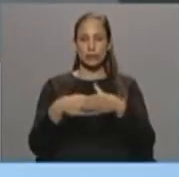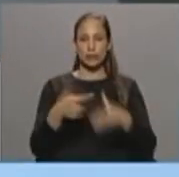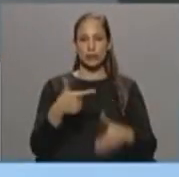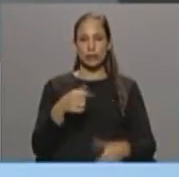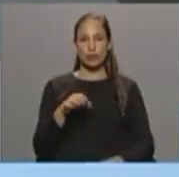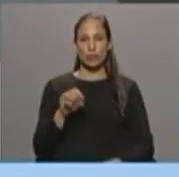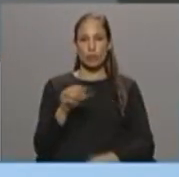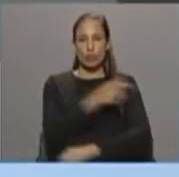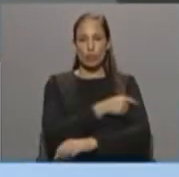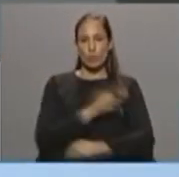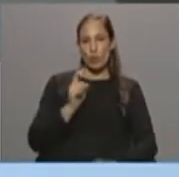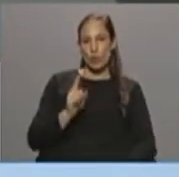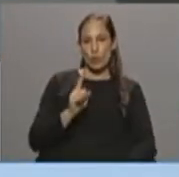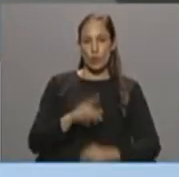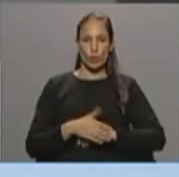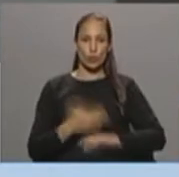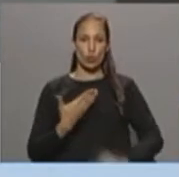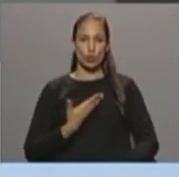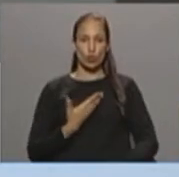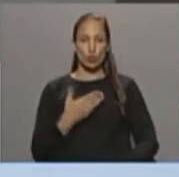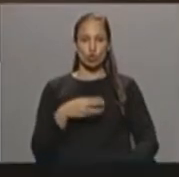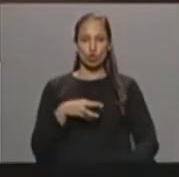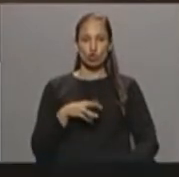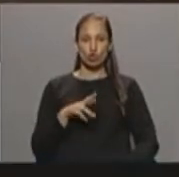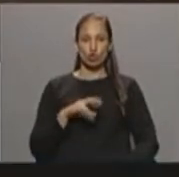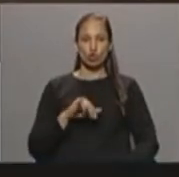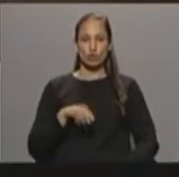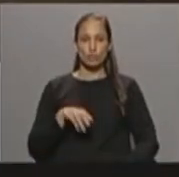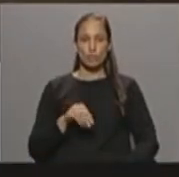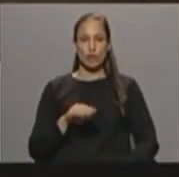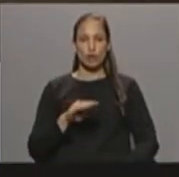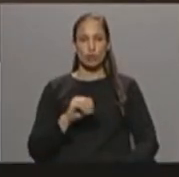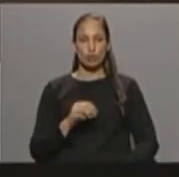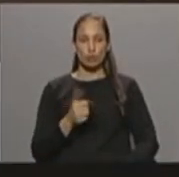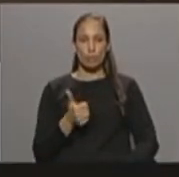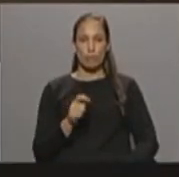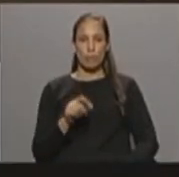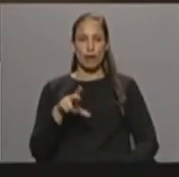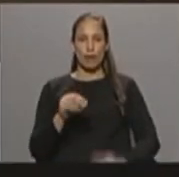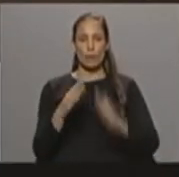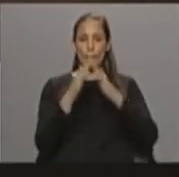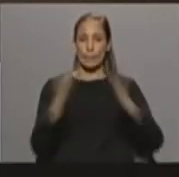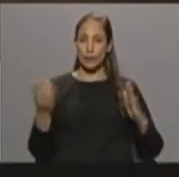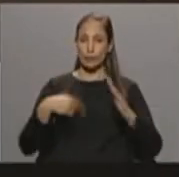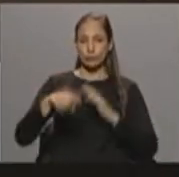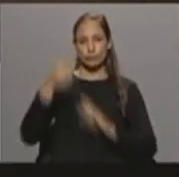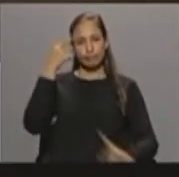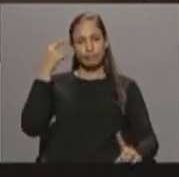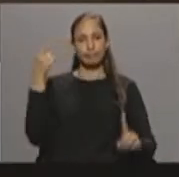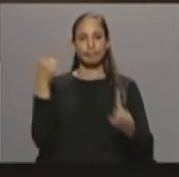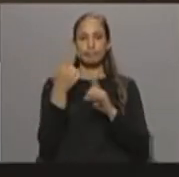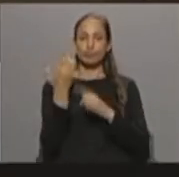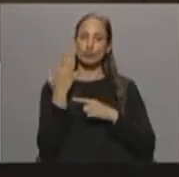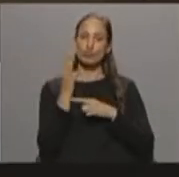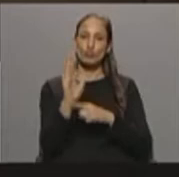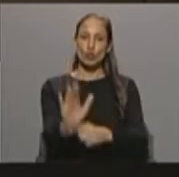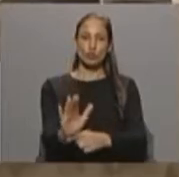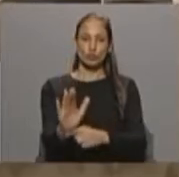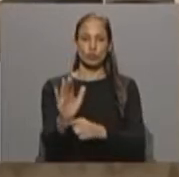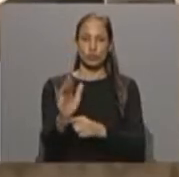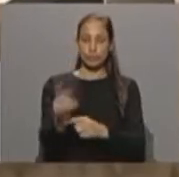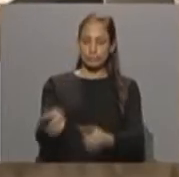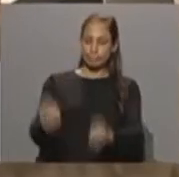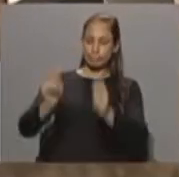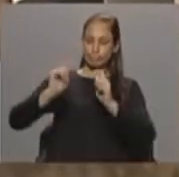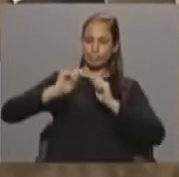Belo, Prémio Nobel da Paz, regressou ao Pico para apresentar aquele que considera ser um pequeno contributo para uma missão de ouro protagonizada